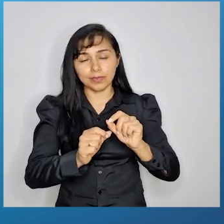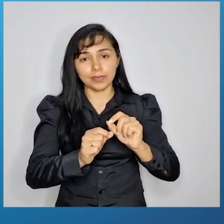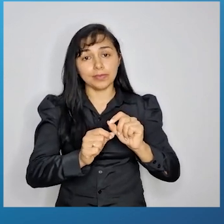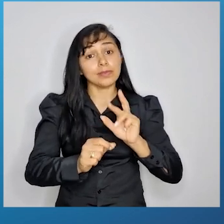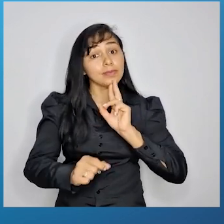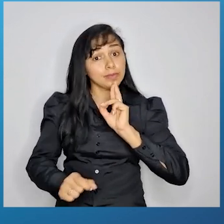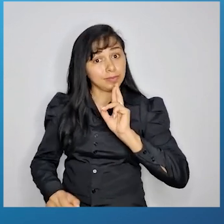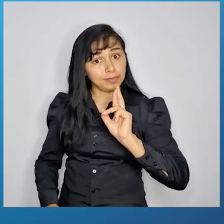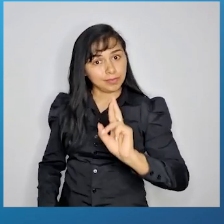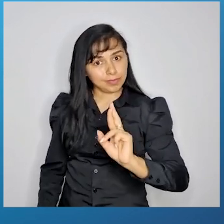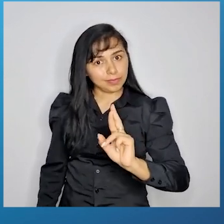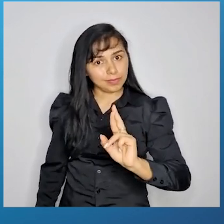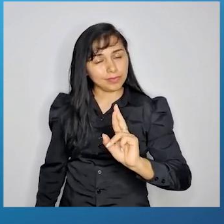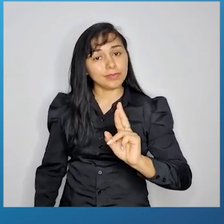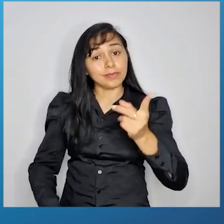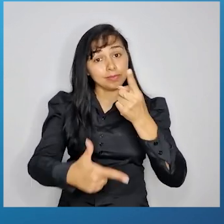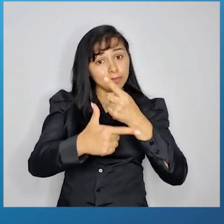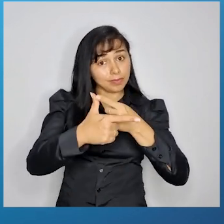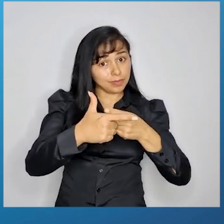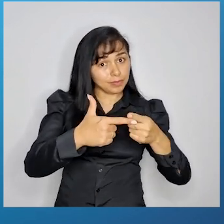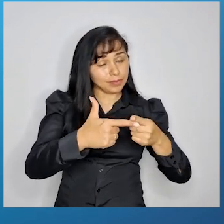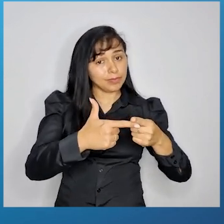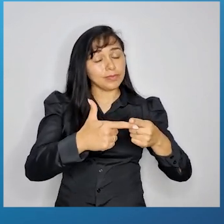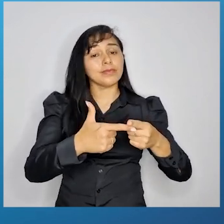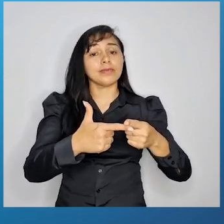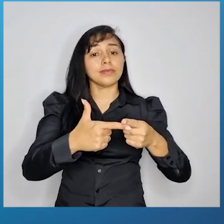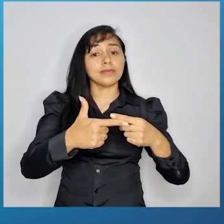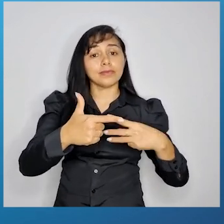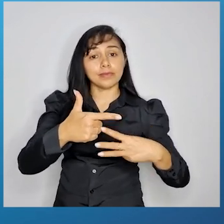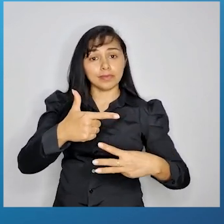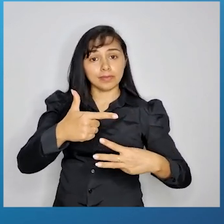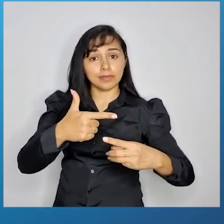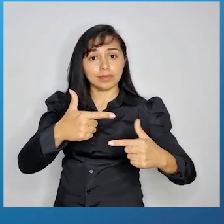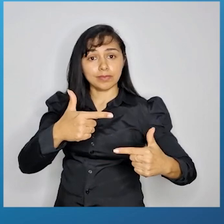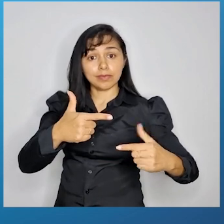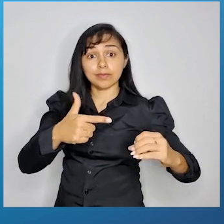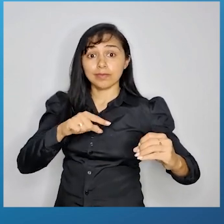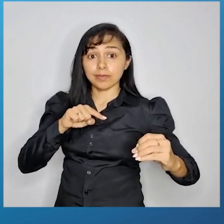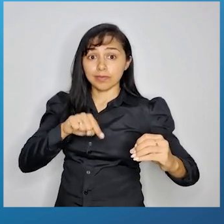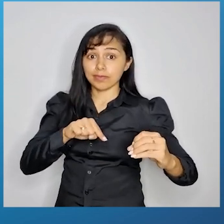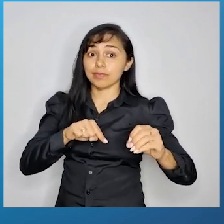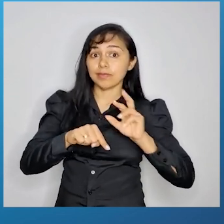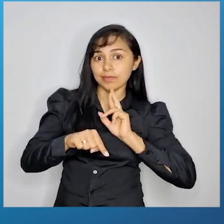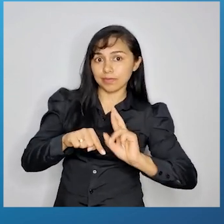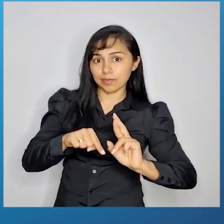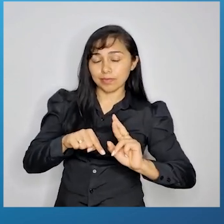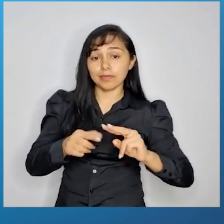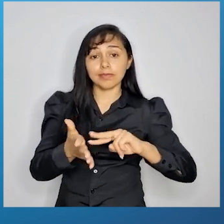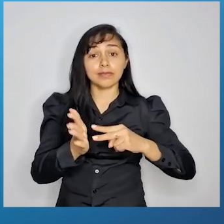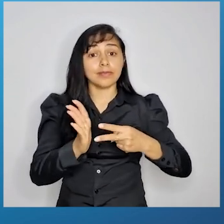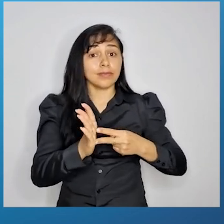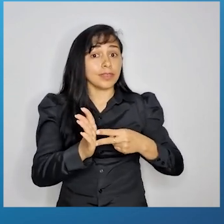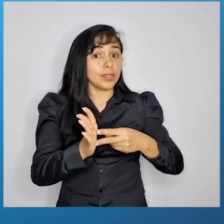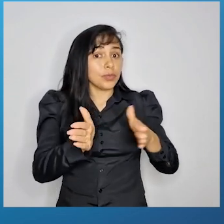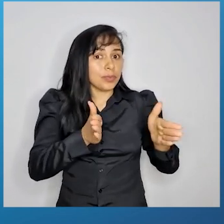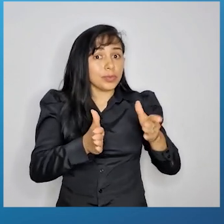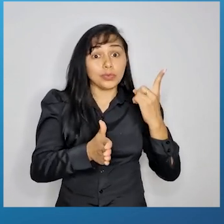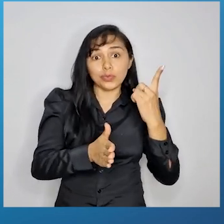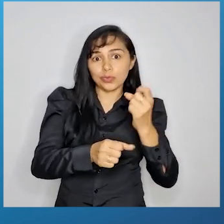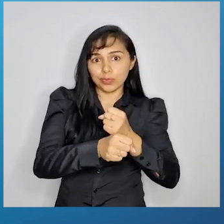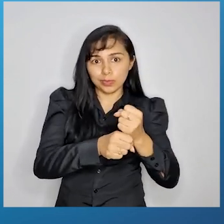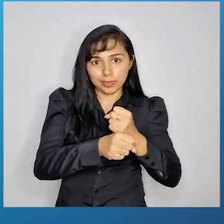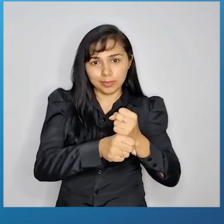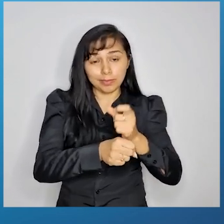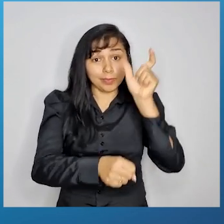a resposta para a nossa pergunta é 320. Em um ano, um morador de